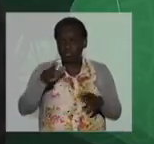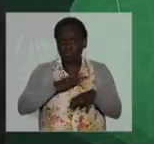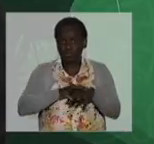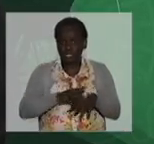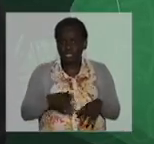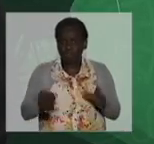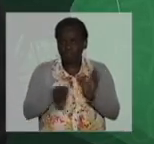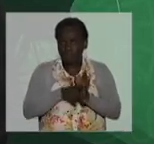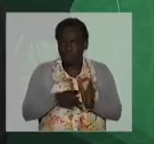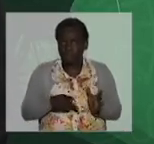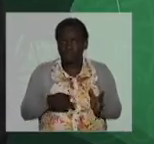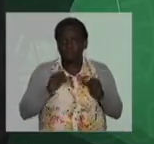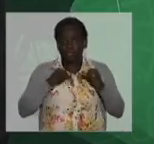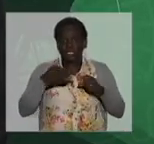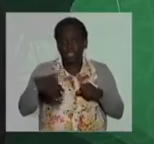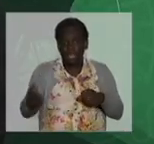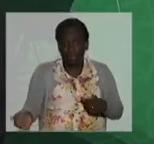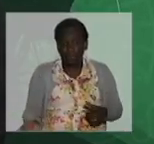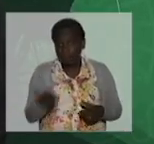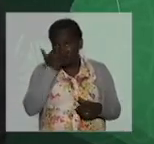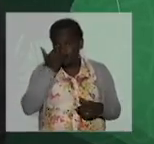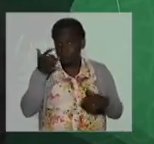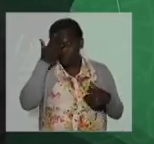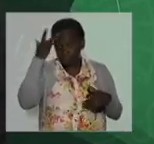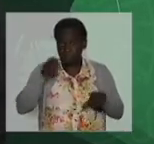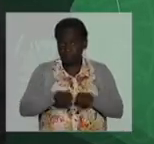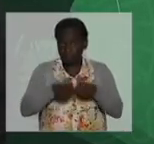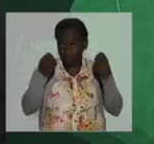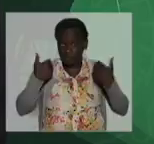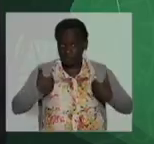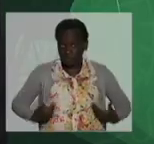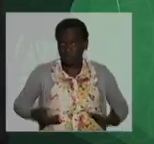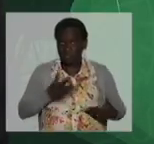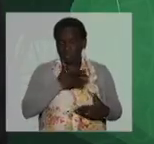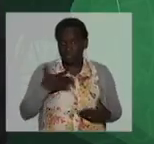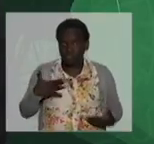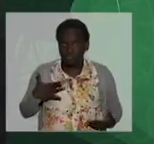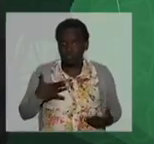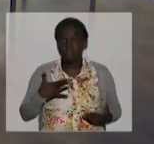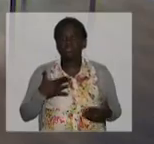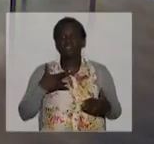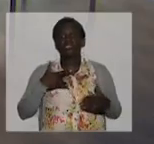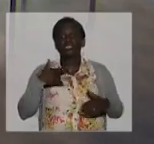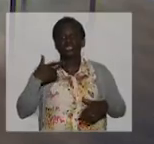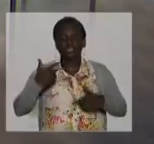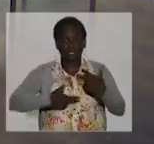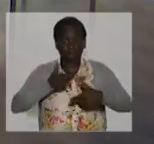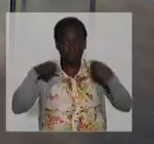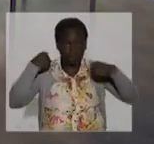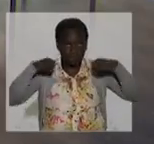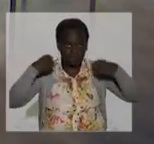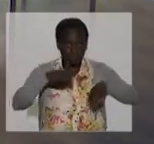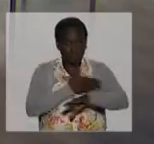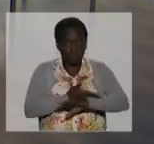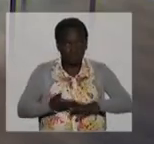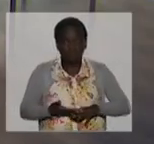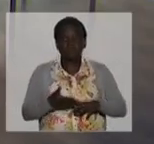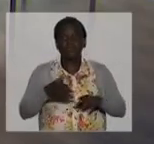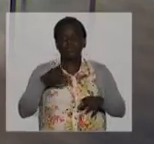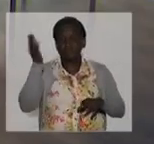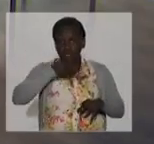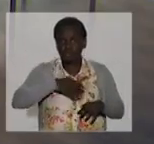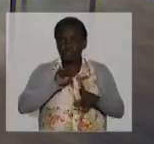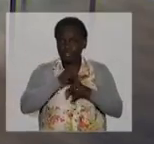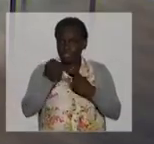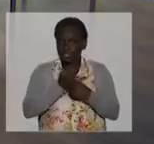outras doenças ocupacionais ou doenças que podem vir a prejudicar a pessoa na sua saúde. A prática de atividade física, ela já está